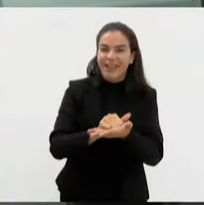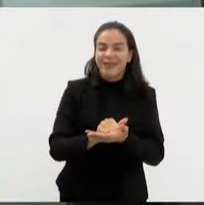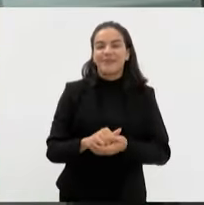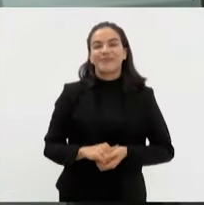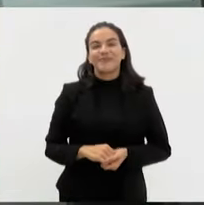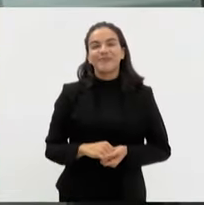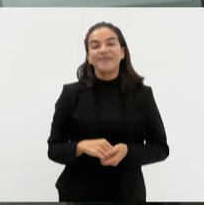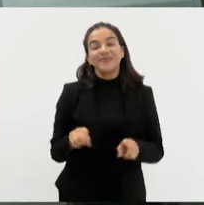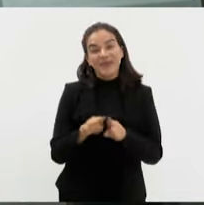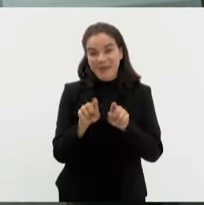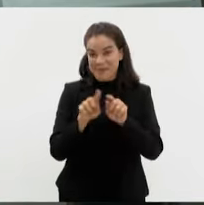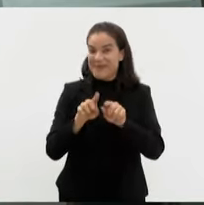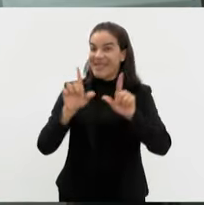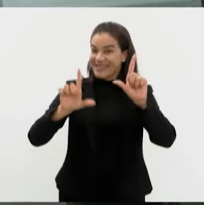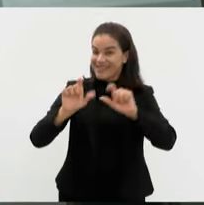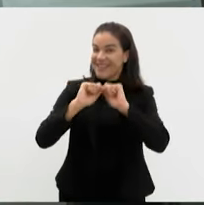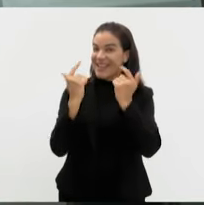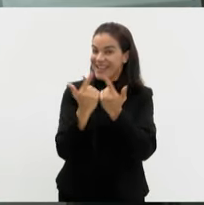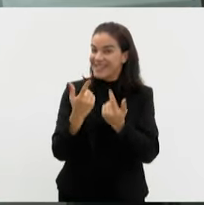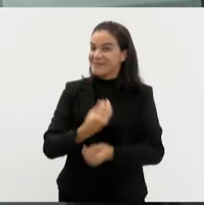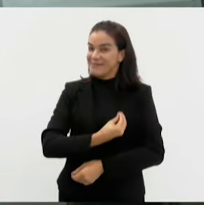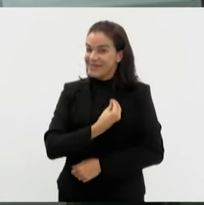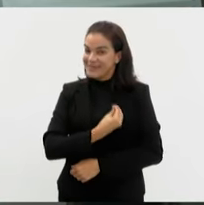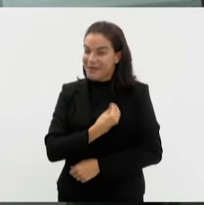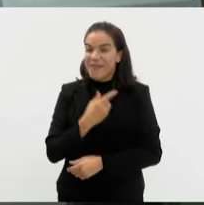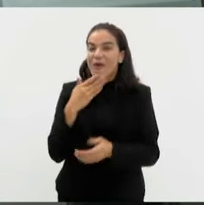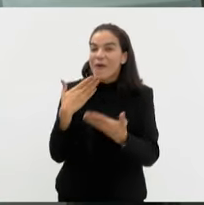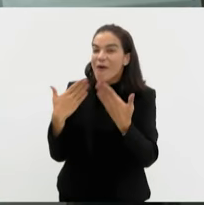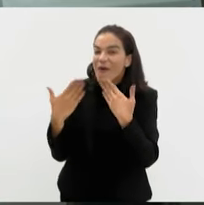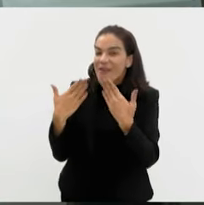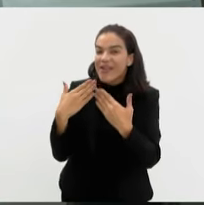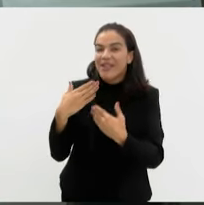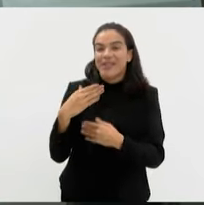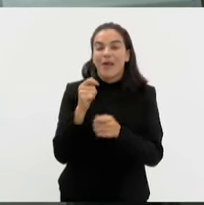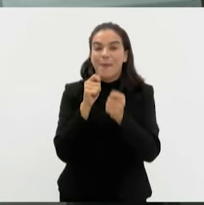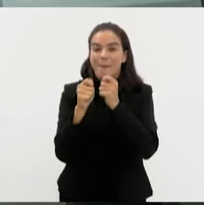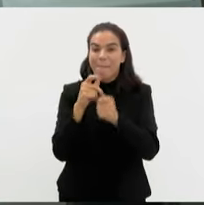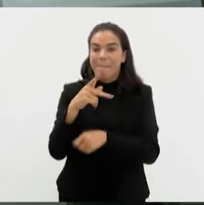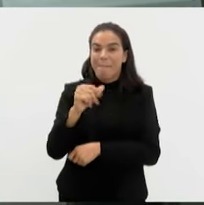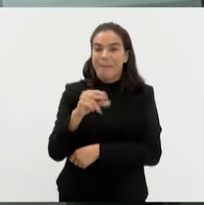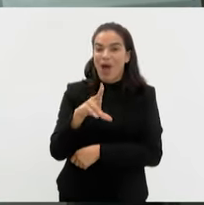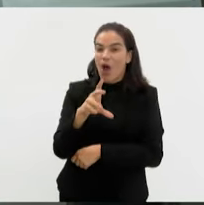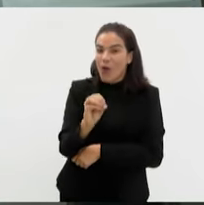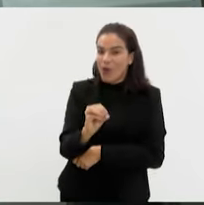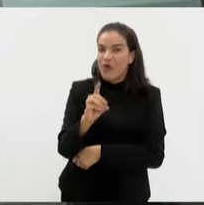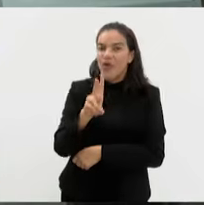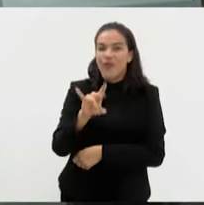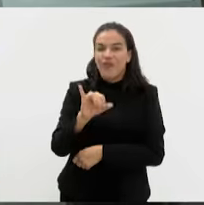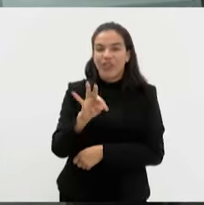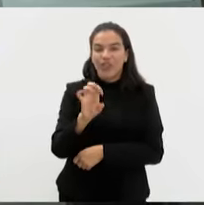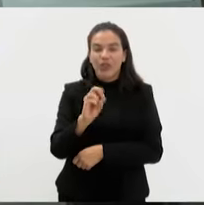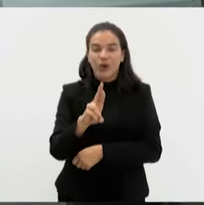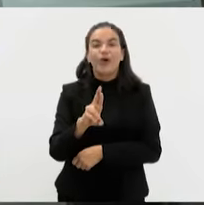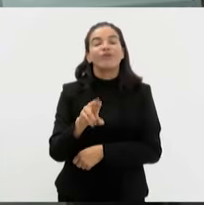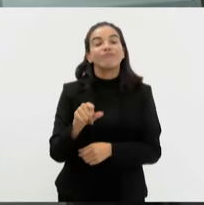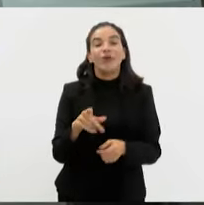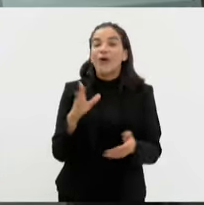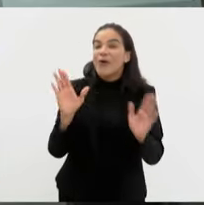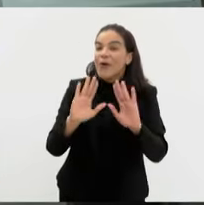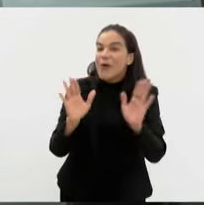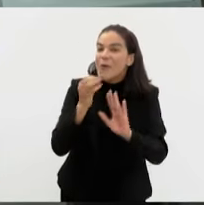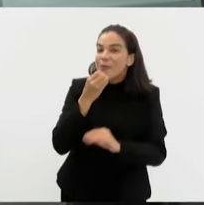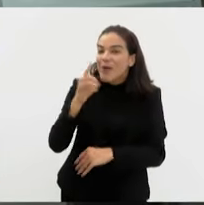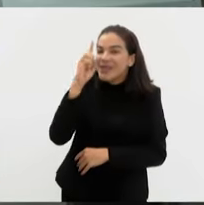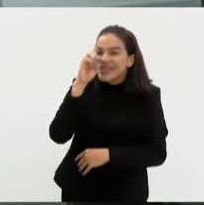a turma da TV Alerj também participou da corrida. Vamos conversar com o repórter Paulo Vitor Viviani, que está no centro do Rio. Bom dia,